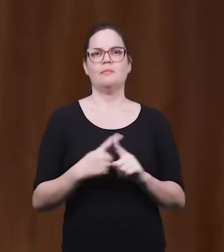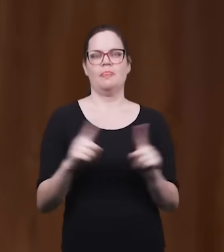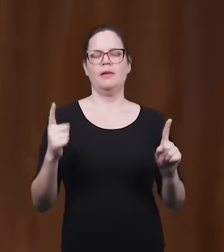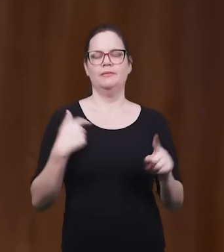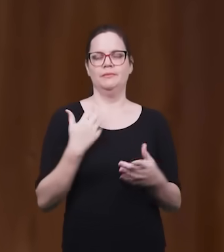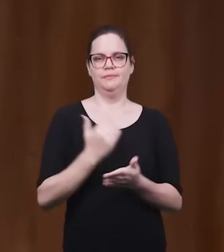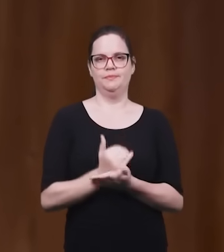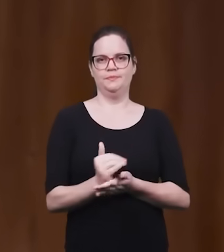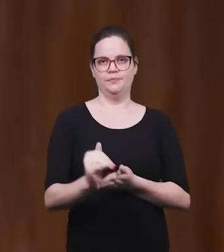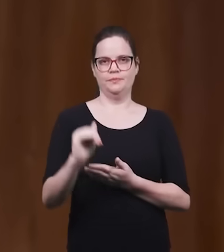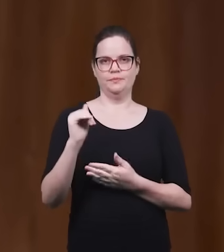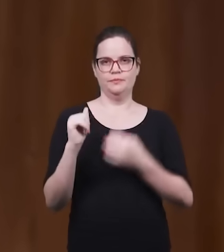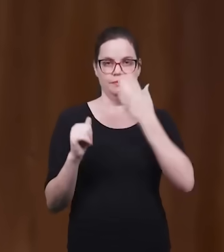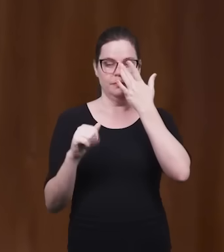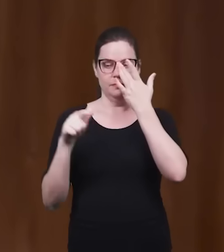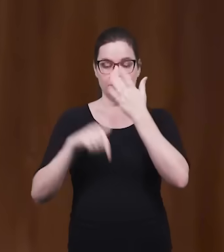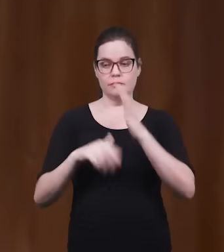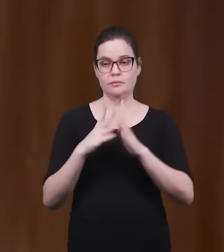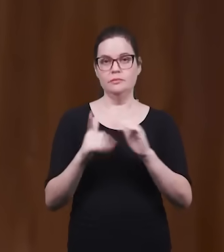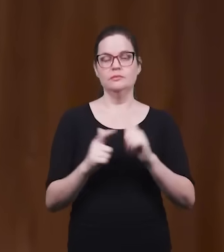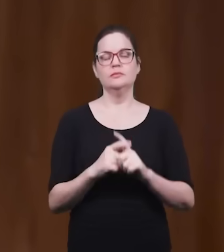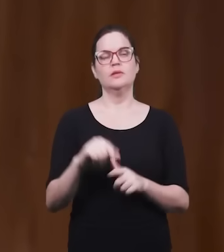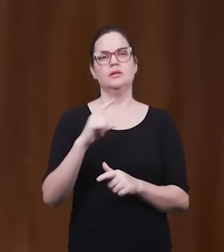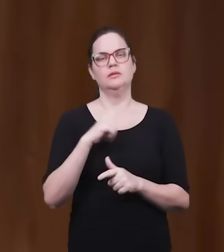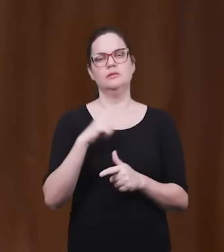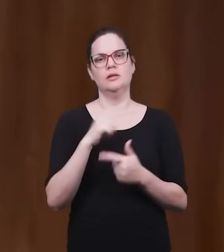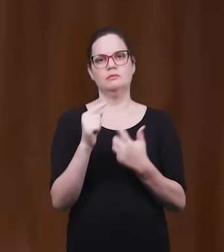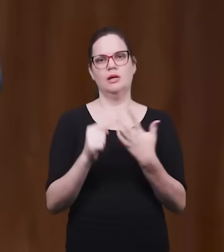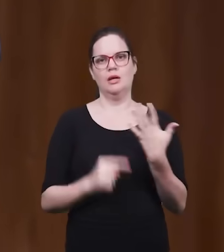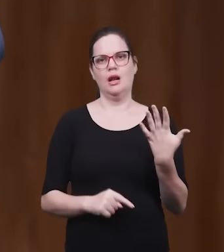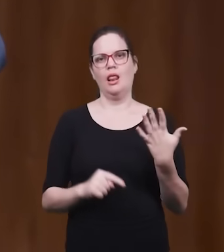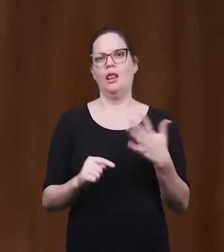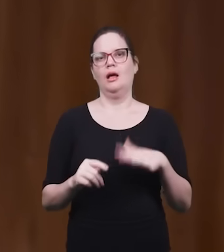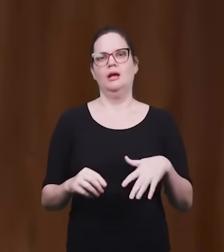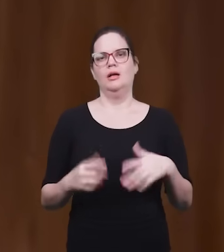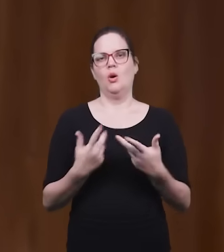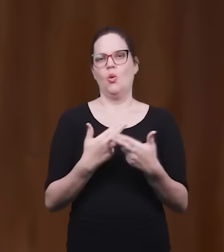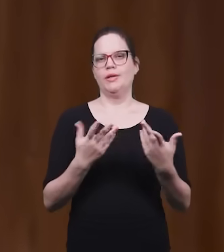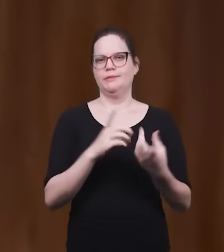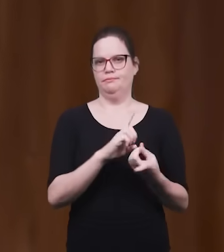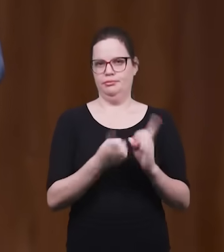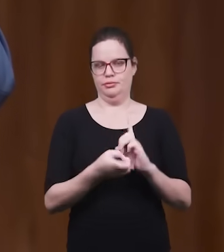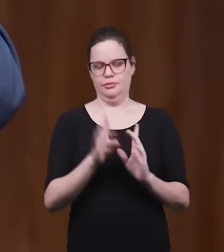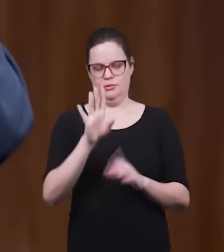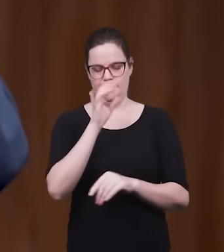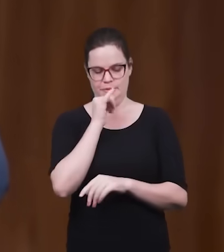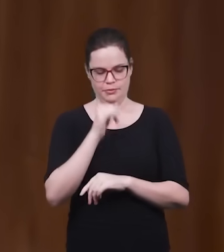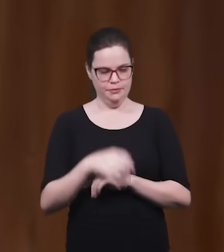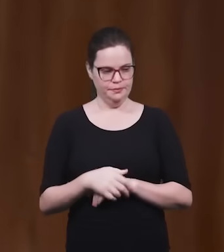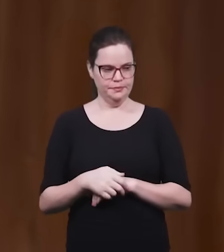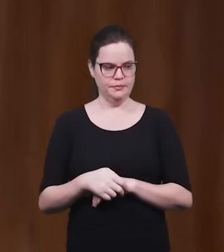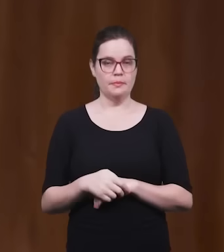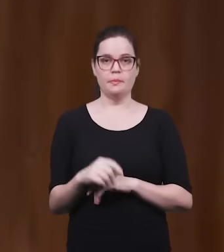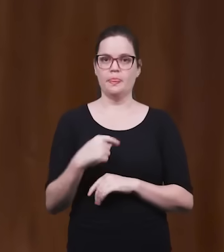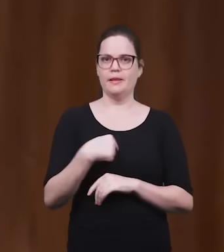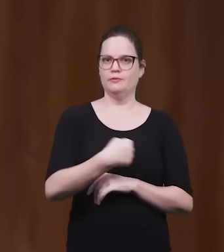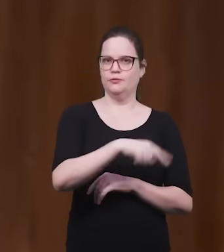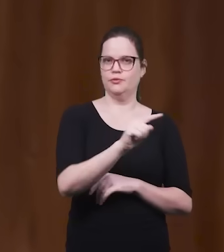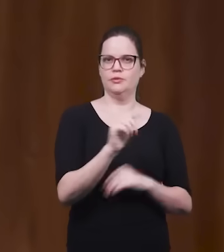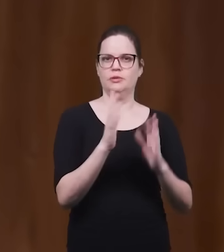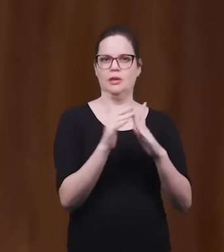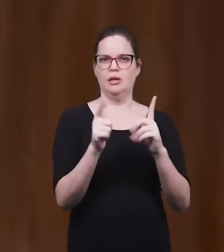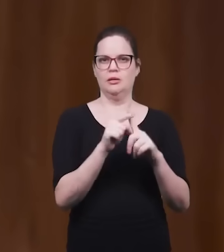eu vi havia muitos desvios, né? Aí o camarada, eu fui na igreja, vi o